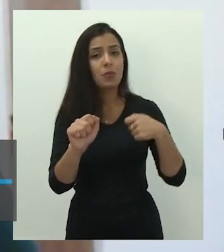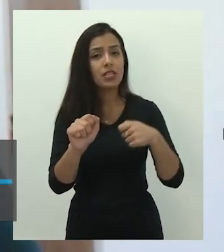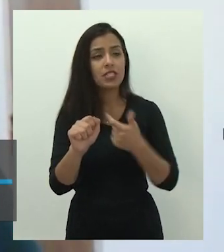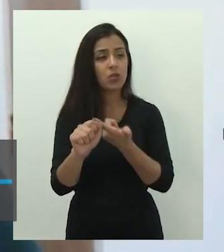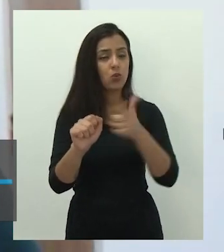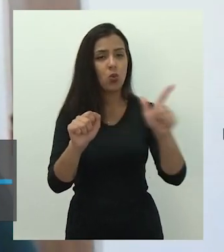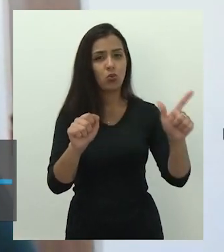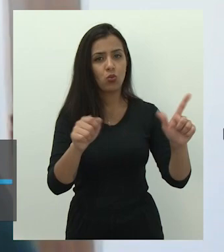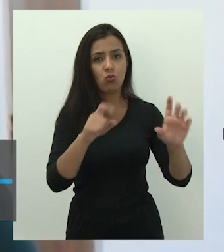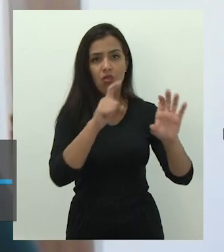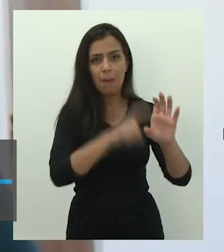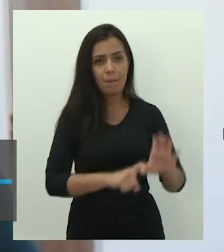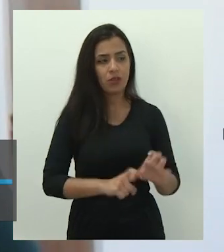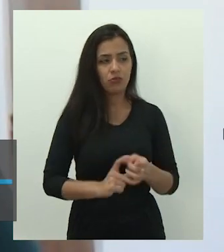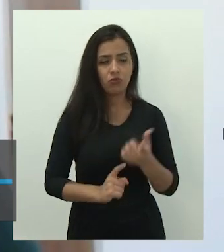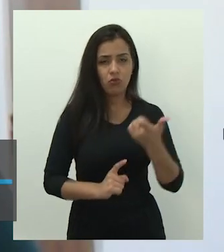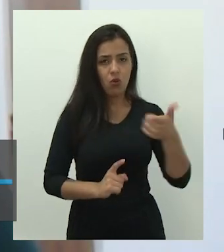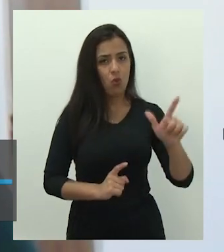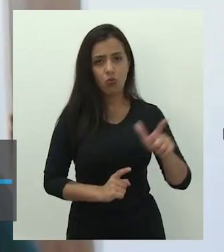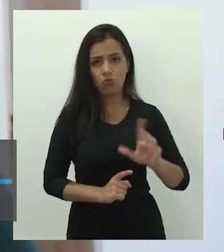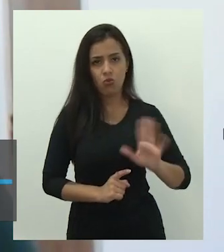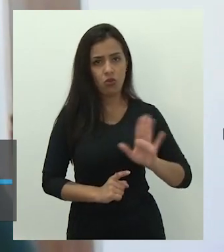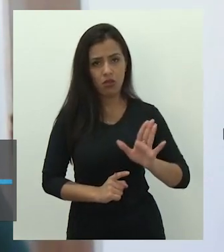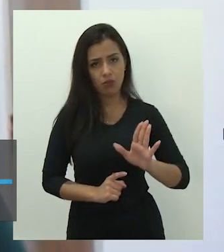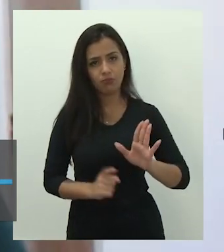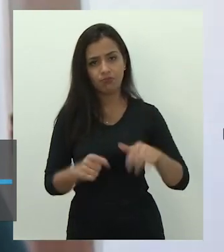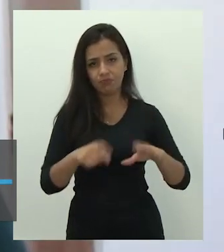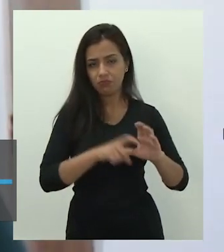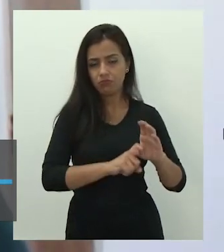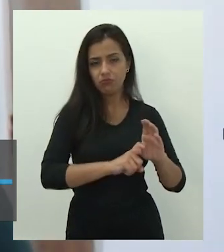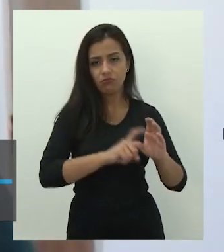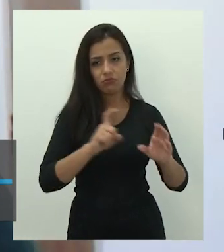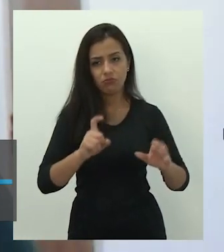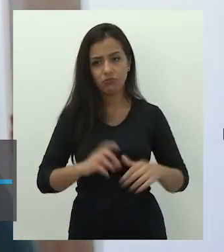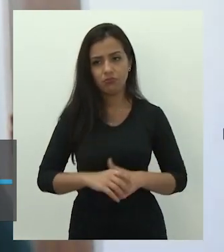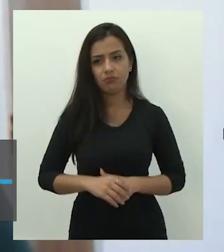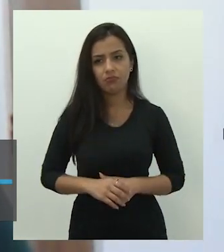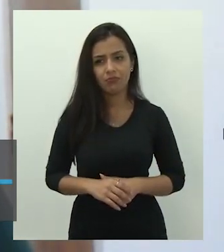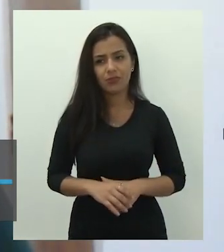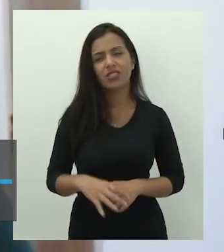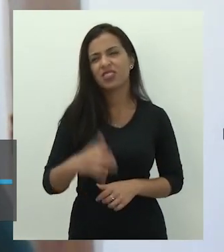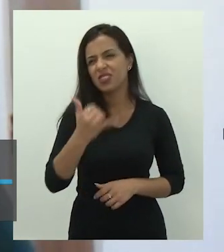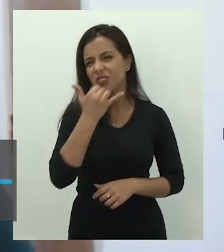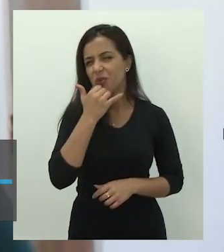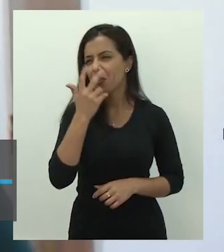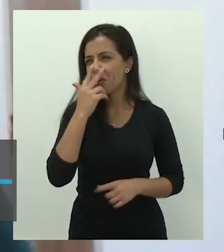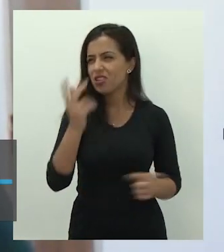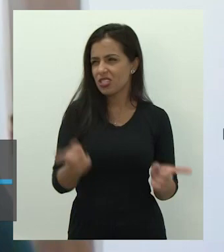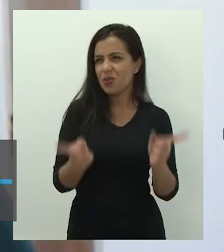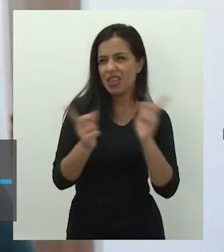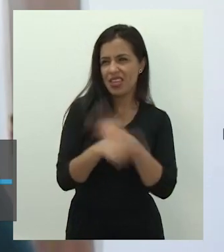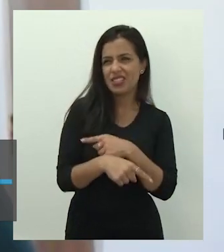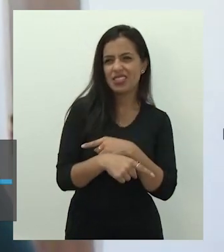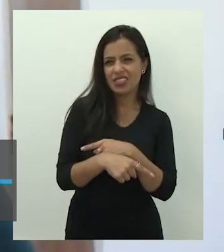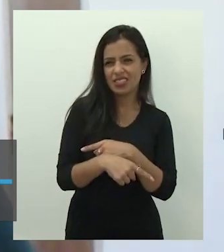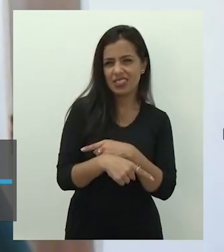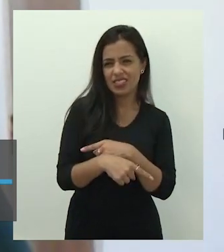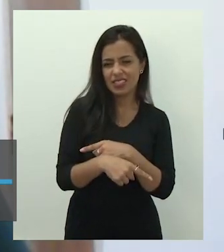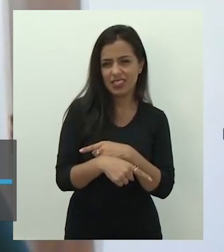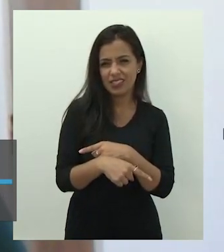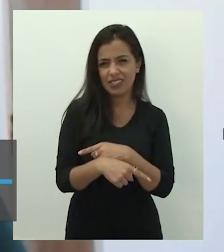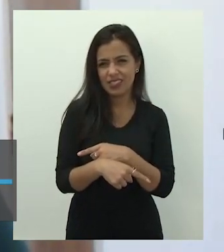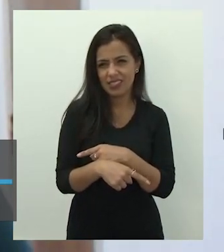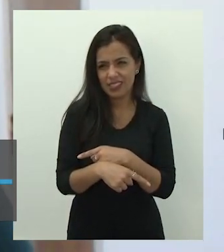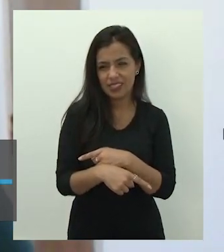que podem serem explorados. Peraí, eu acho que eu falei ao contrário, né? Sequências recursivas, onde um